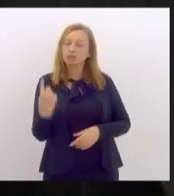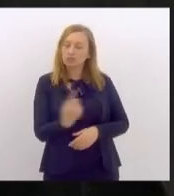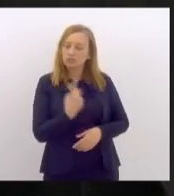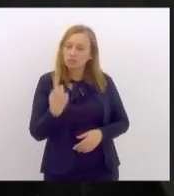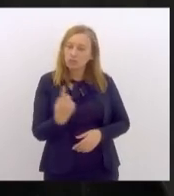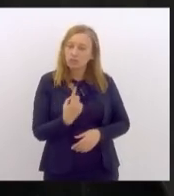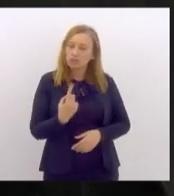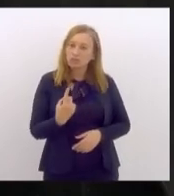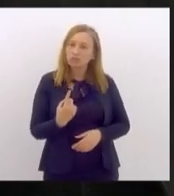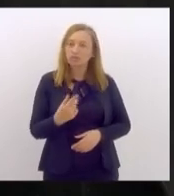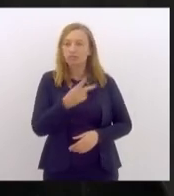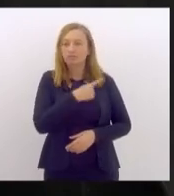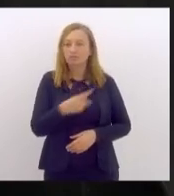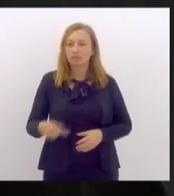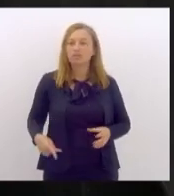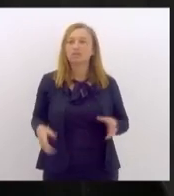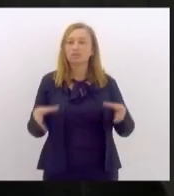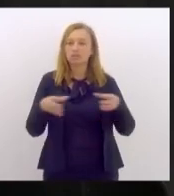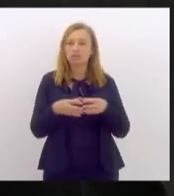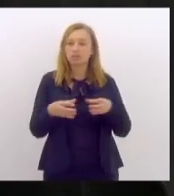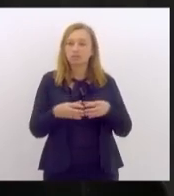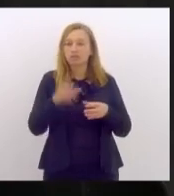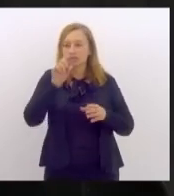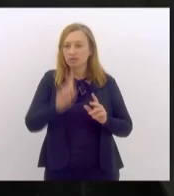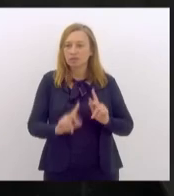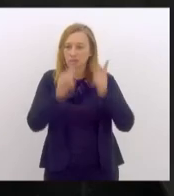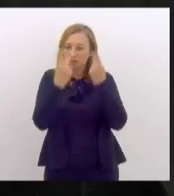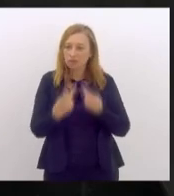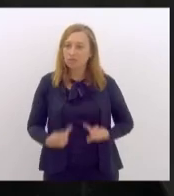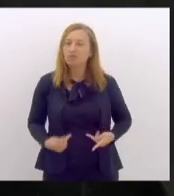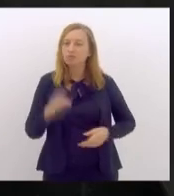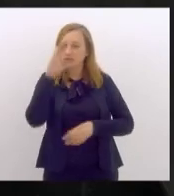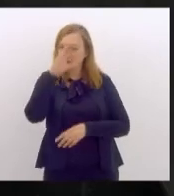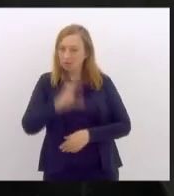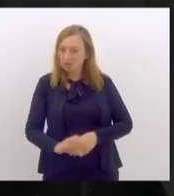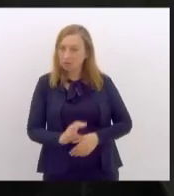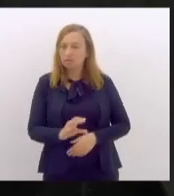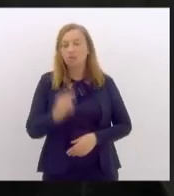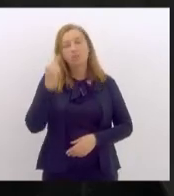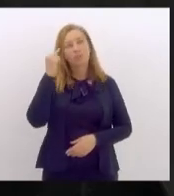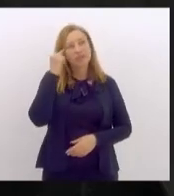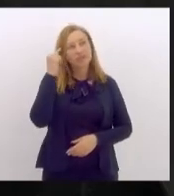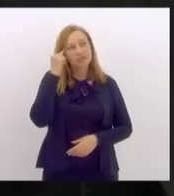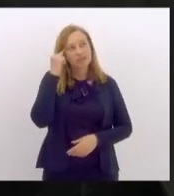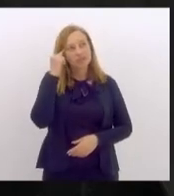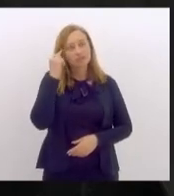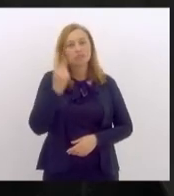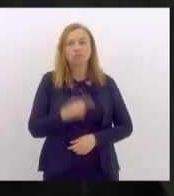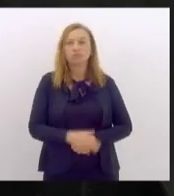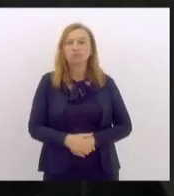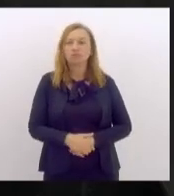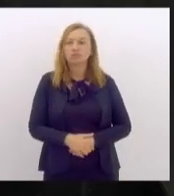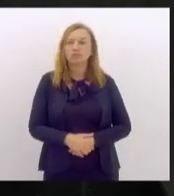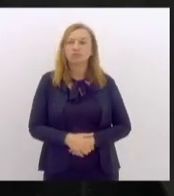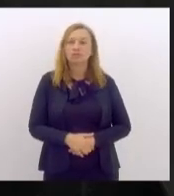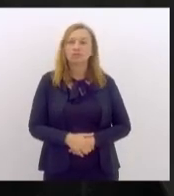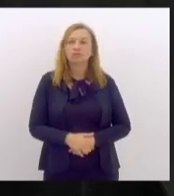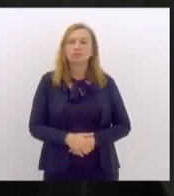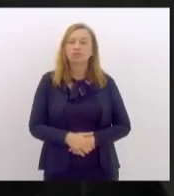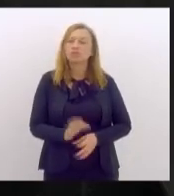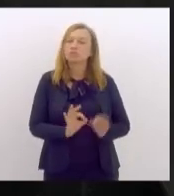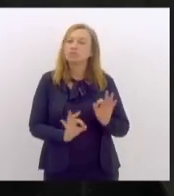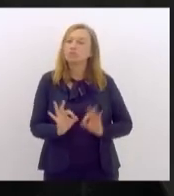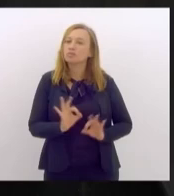a partir da presidência da comissão de defesa dos direitos humanos e cidadania pensando o plano